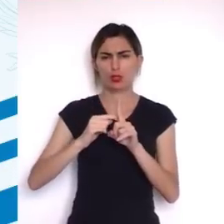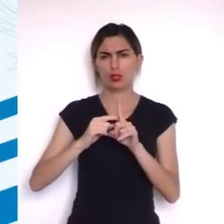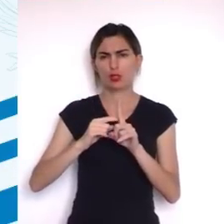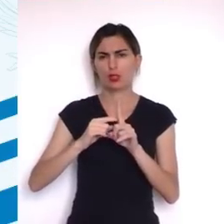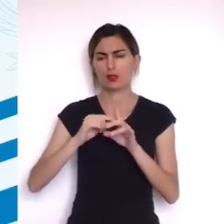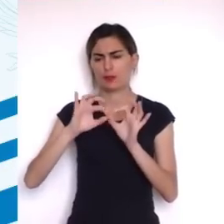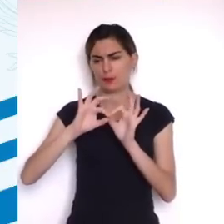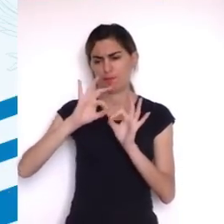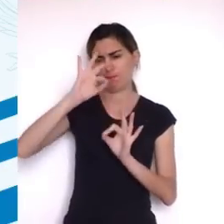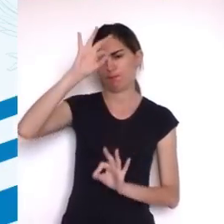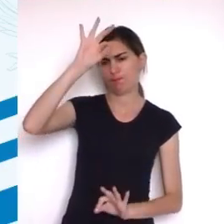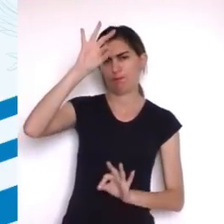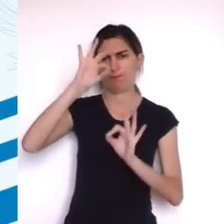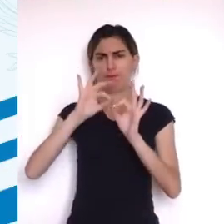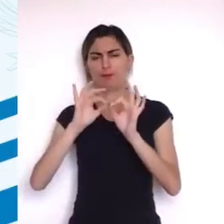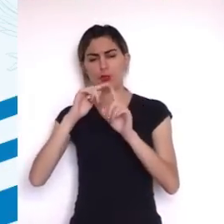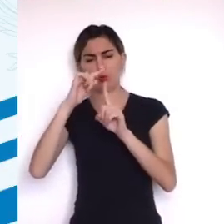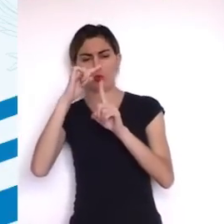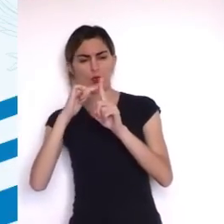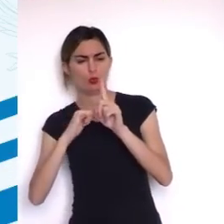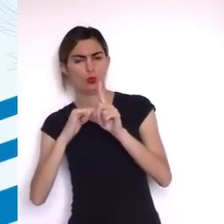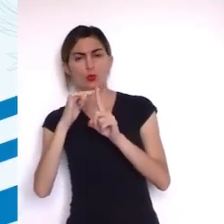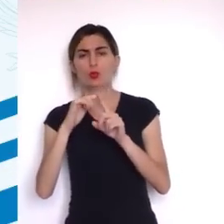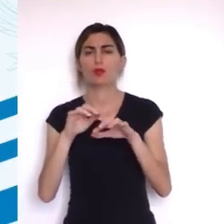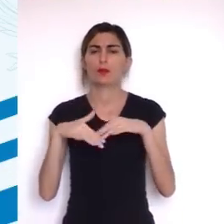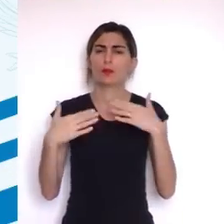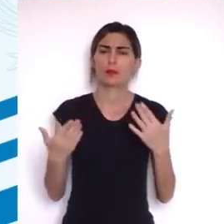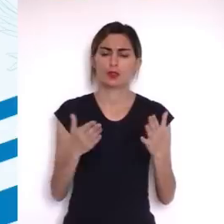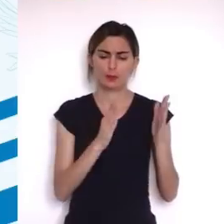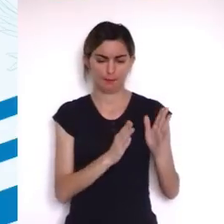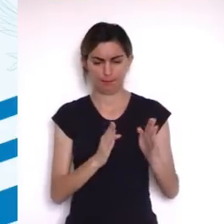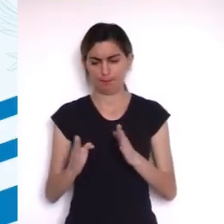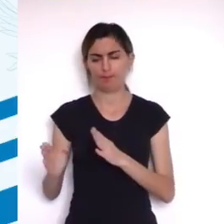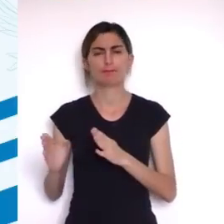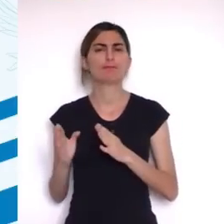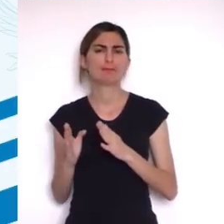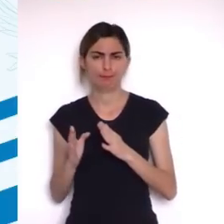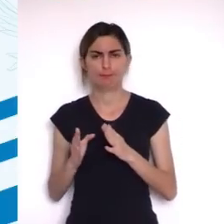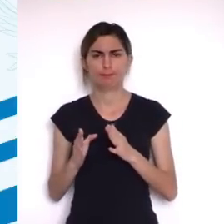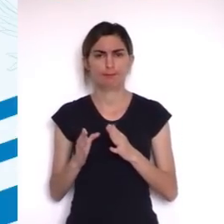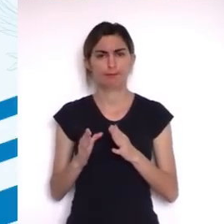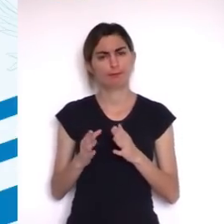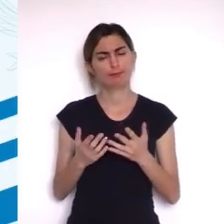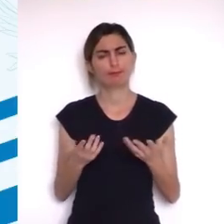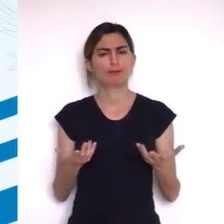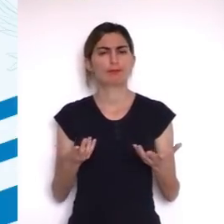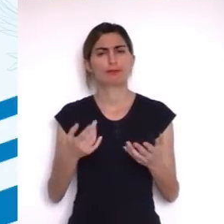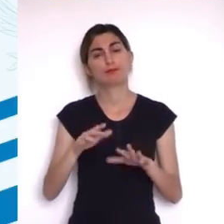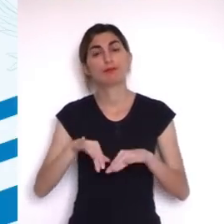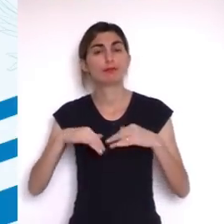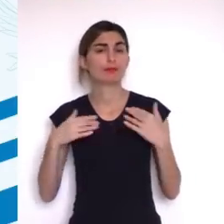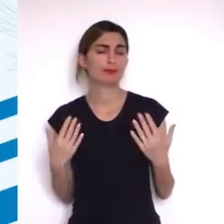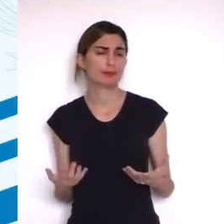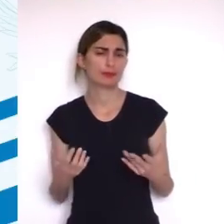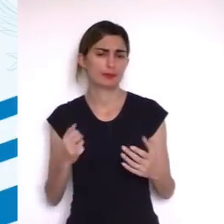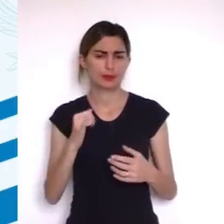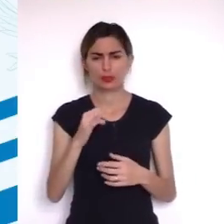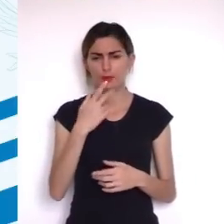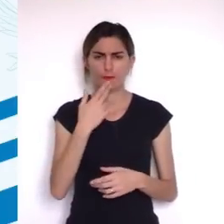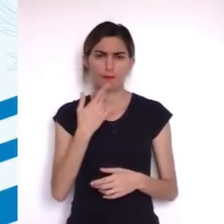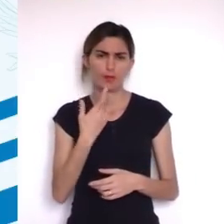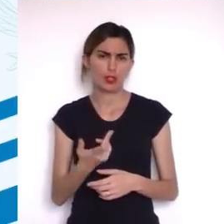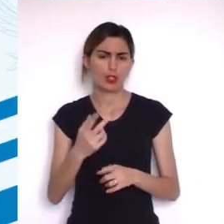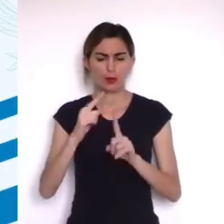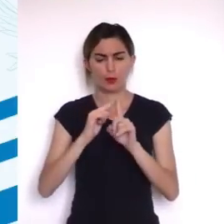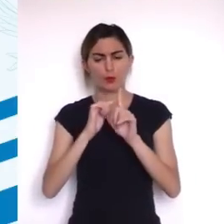temperatura, escalas termométricas, que vão passar por algumas convenções. Então, se eu